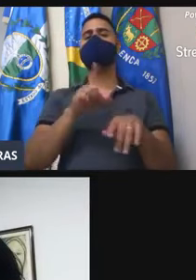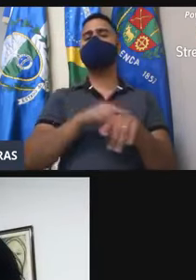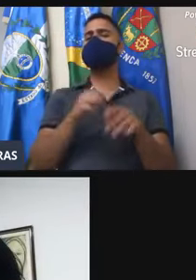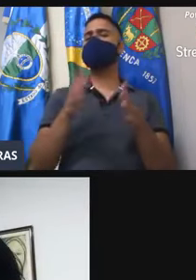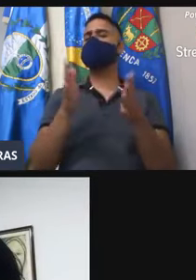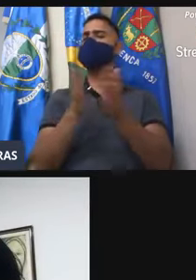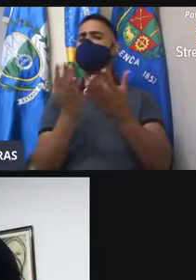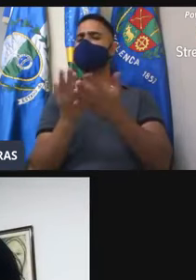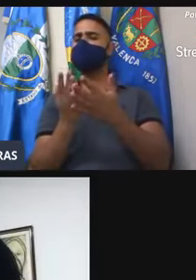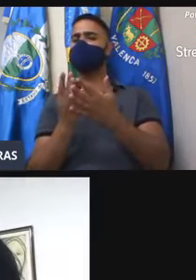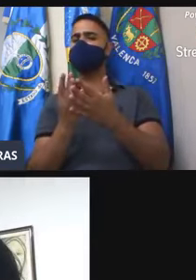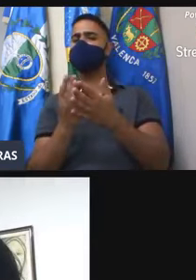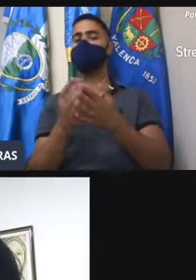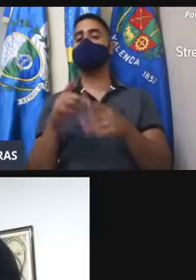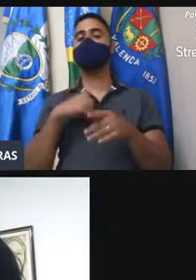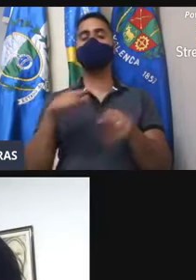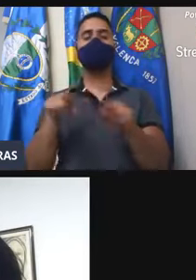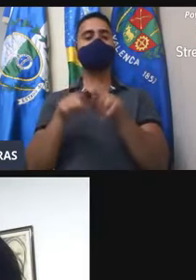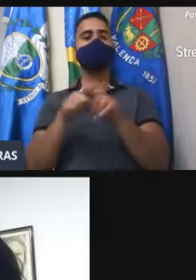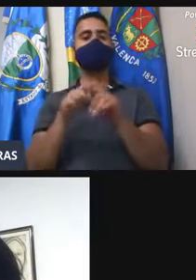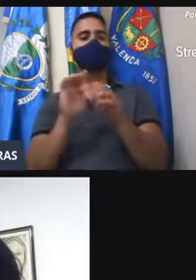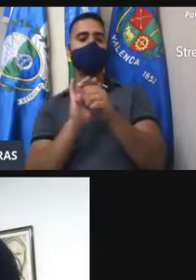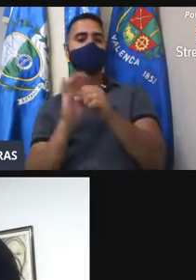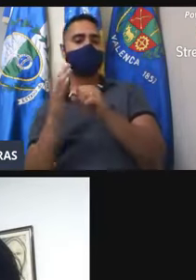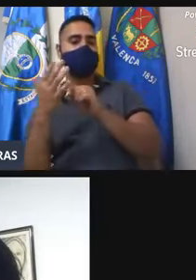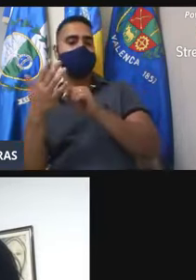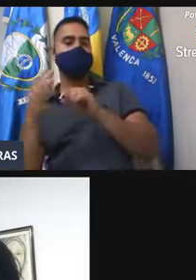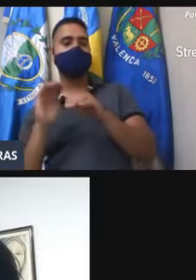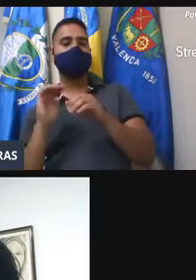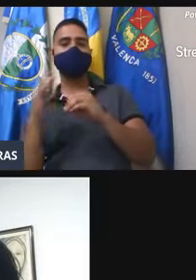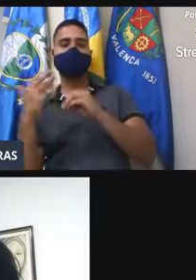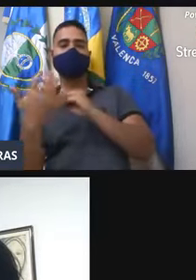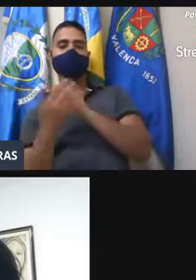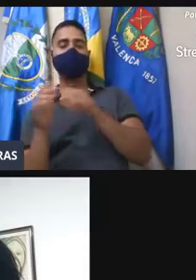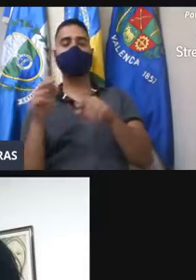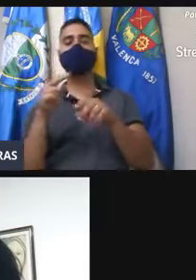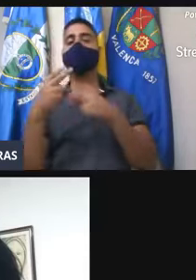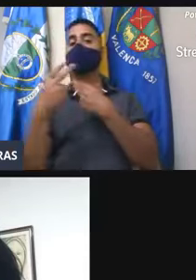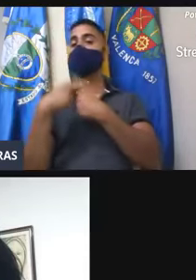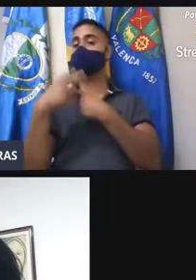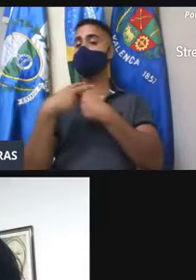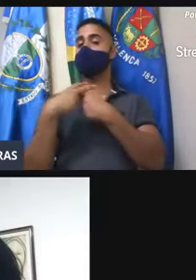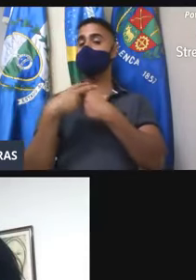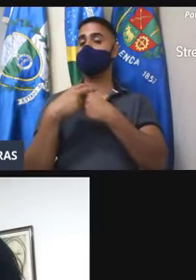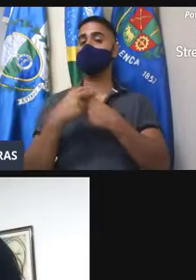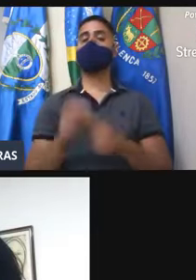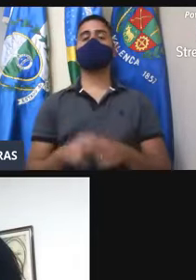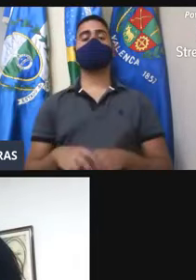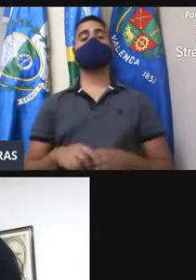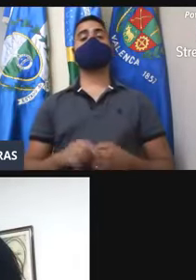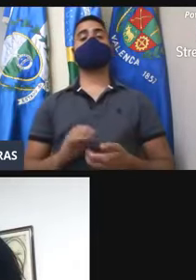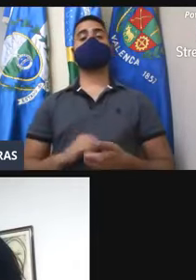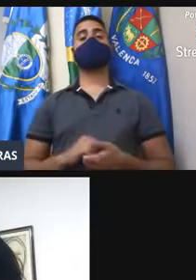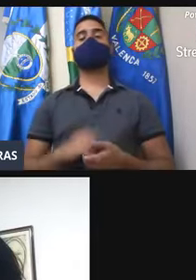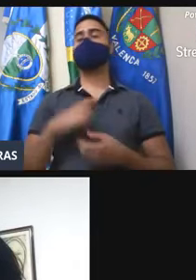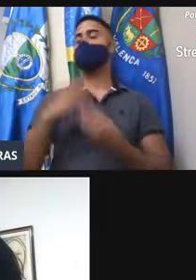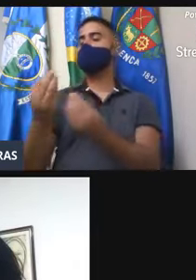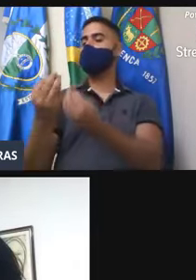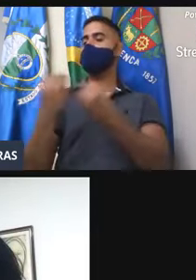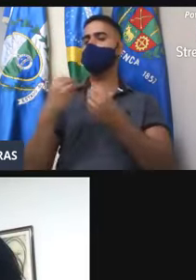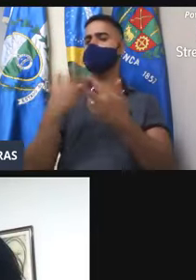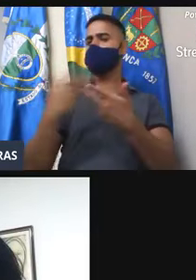ela já entra naquela rede de proteção do SUAS ali e ela já passa a ser uma cliente na assistente social ali, para receber os